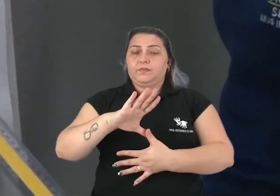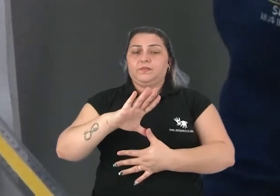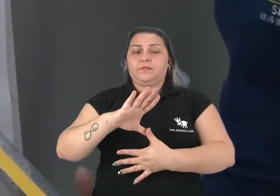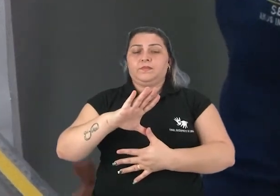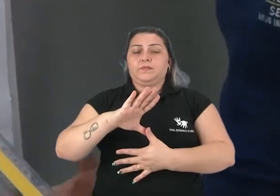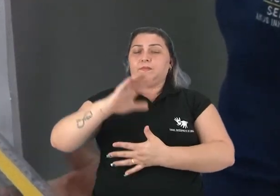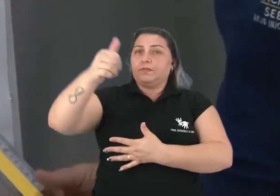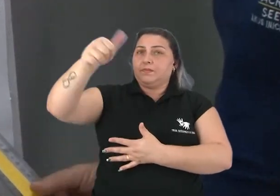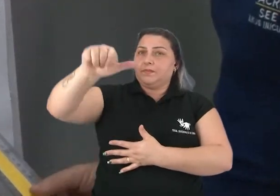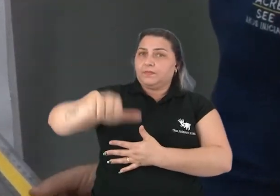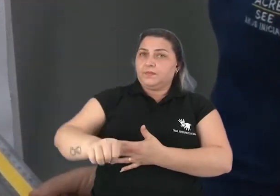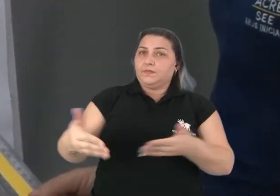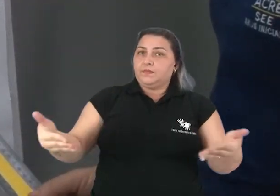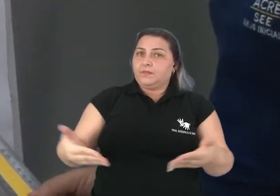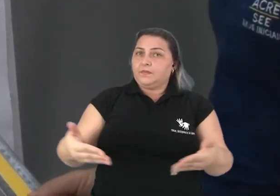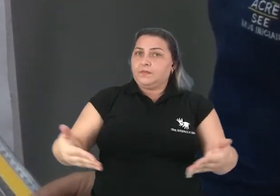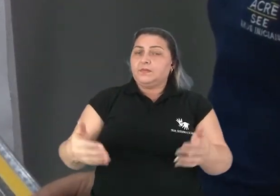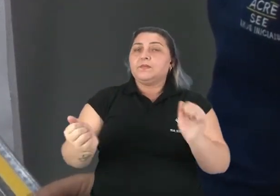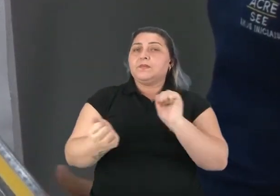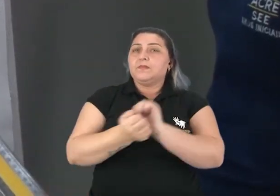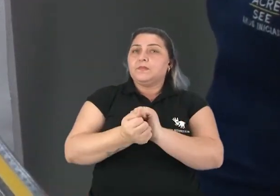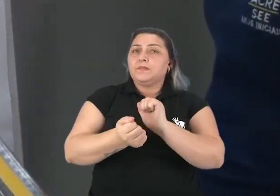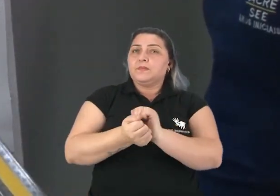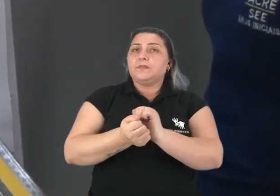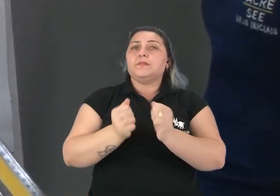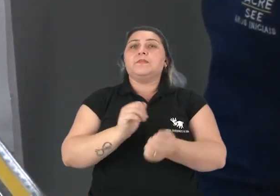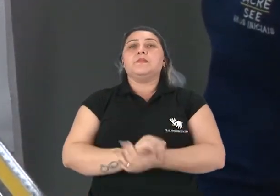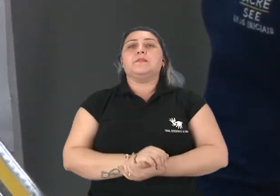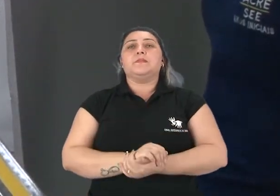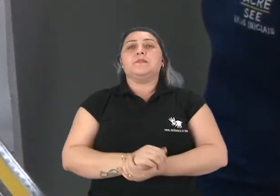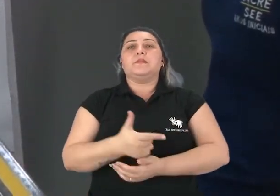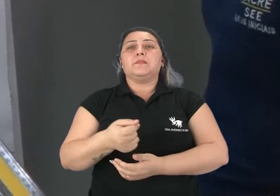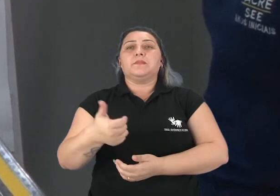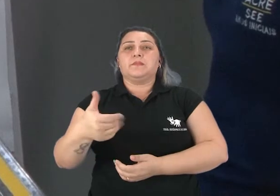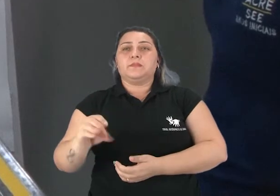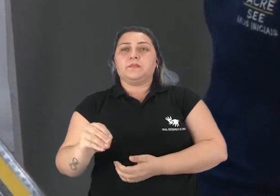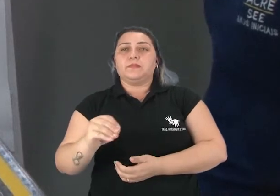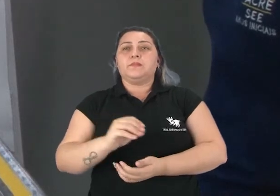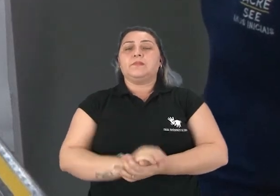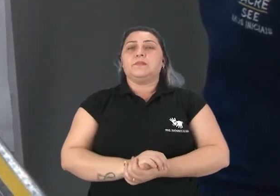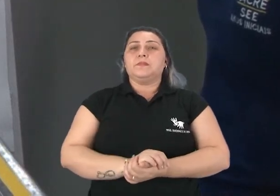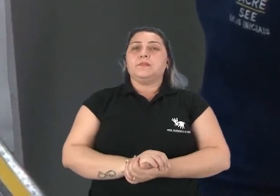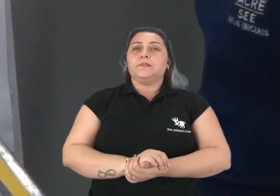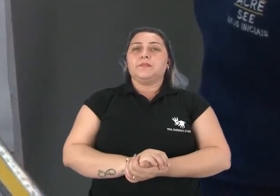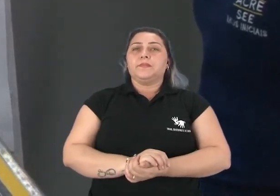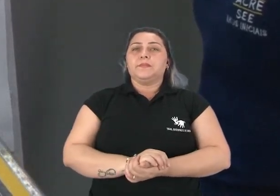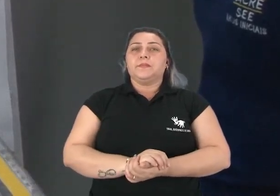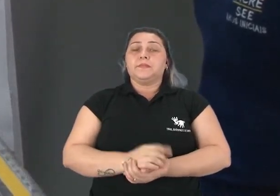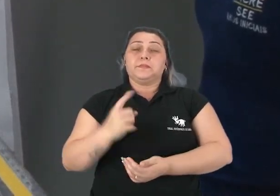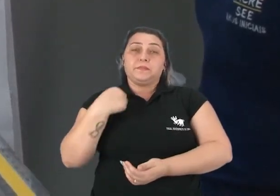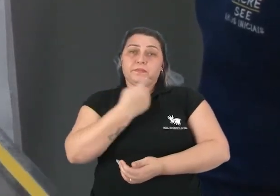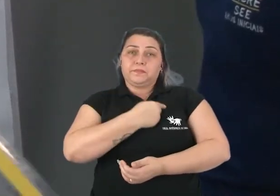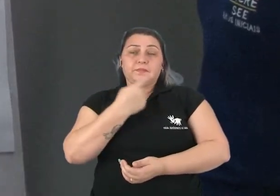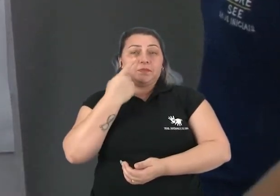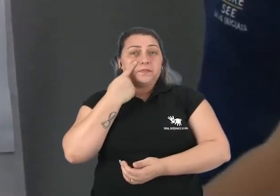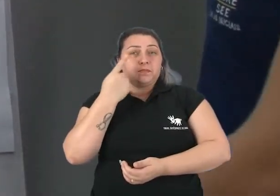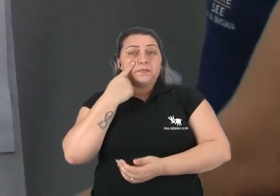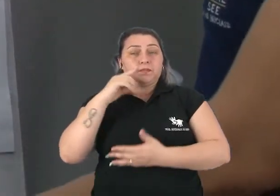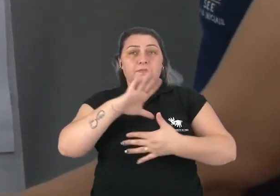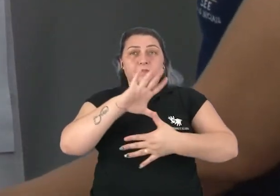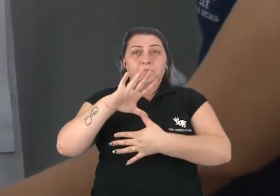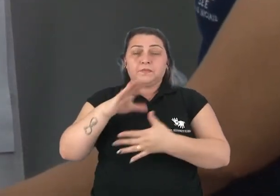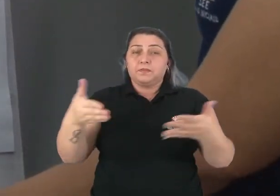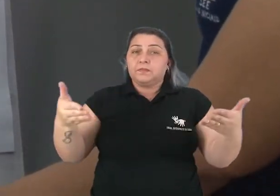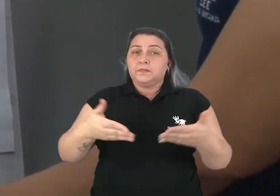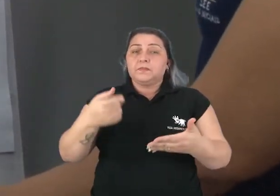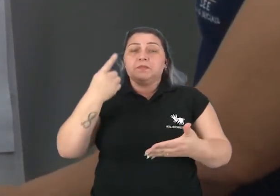estávamos agora analisando juntos, ó. 2010, tá? A gente viu o mapa e agora a gente